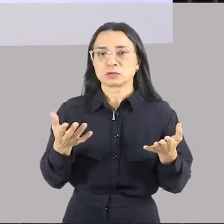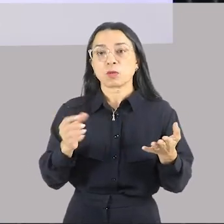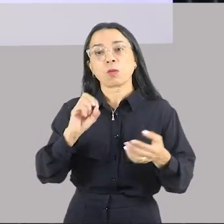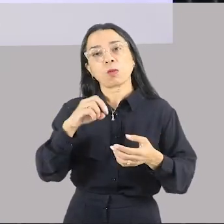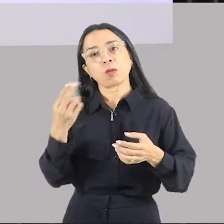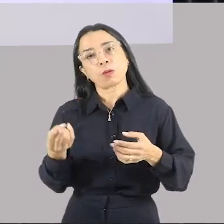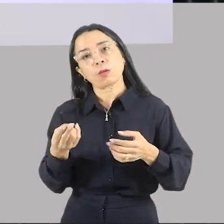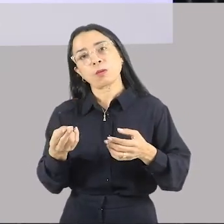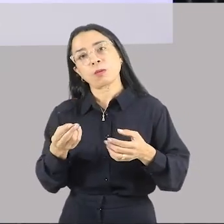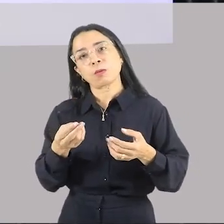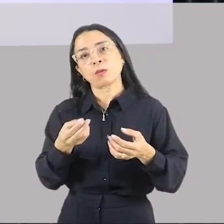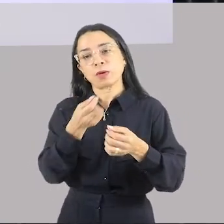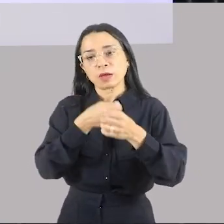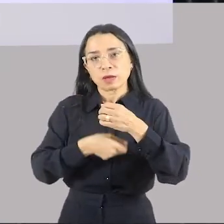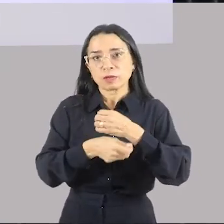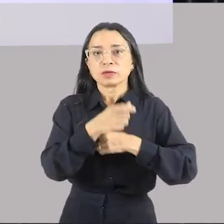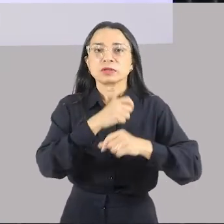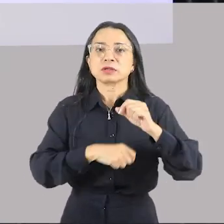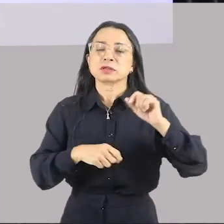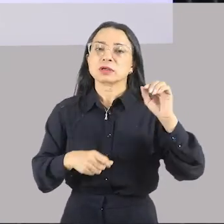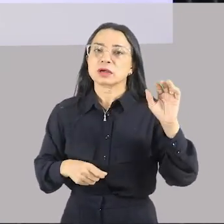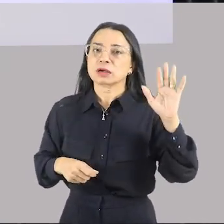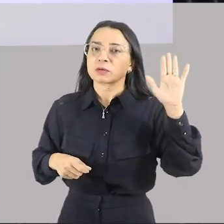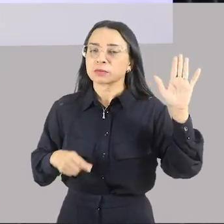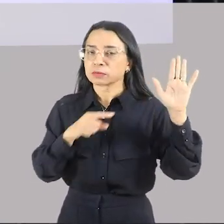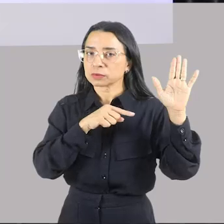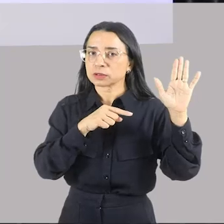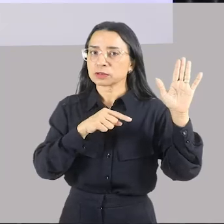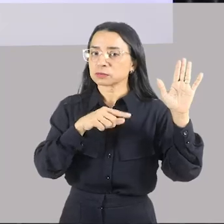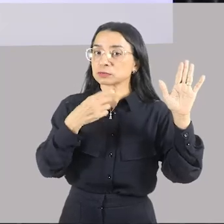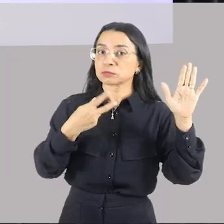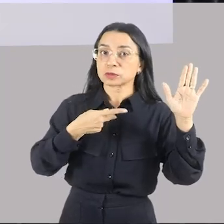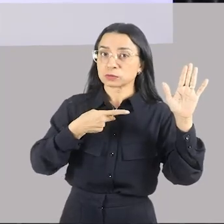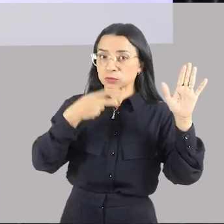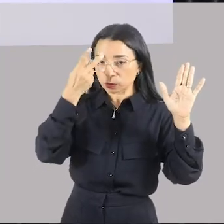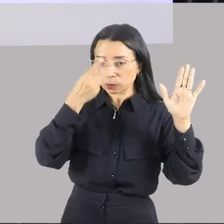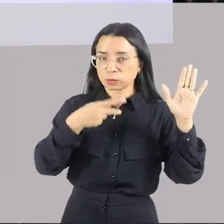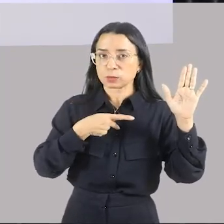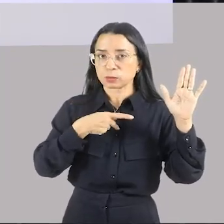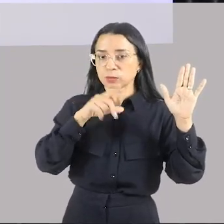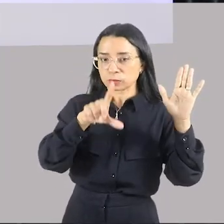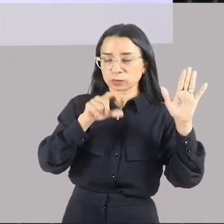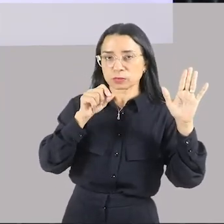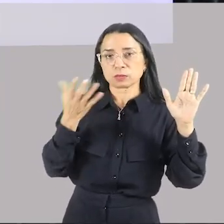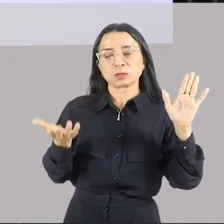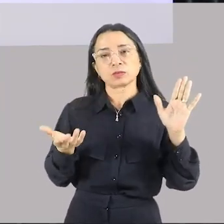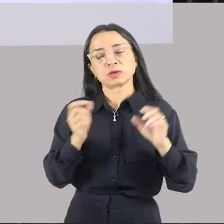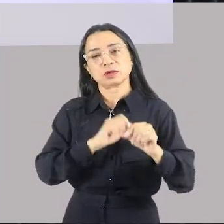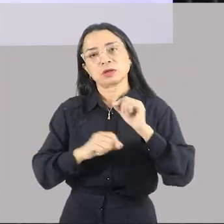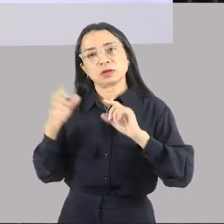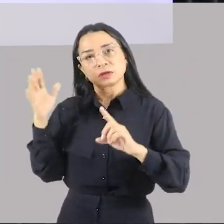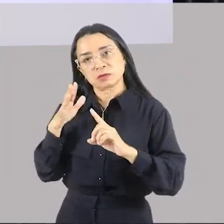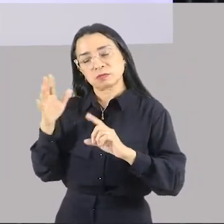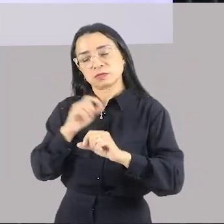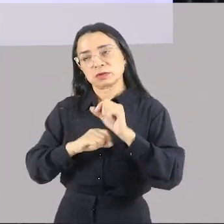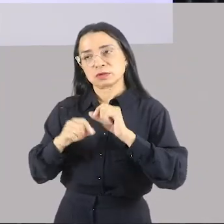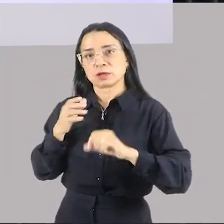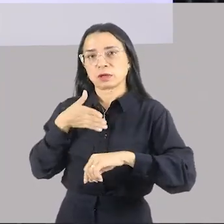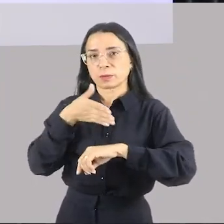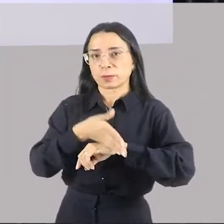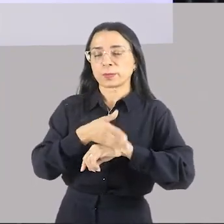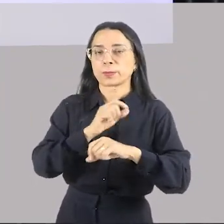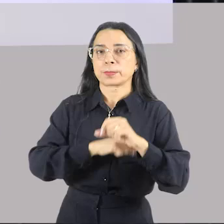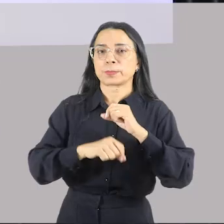preferência, também é uma forma, nesse caso o financiamento, de participar da vida política, de influenciar no processo